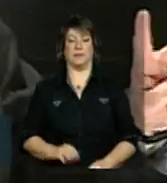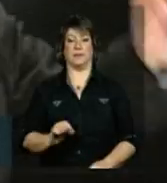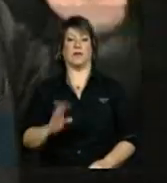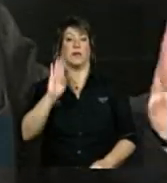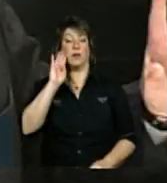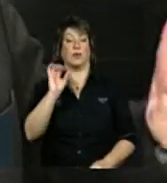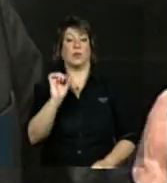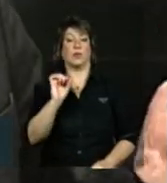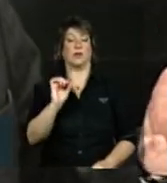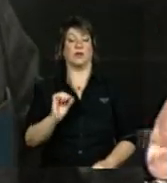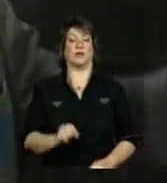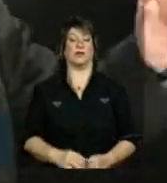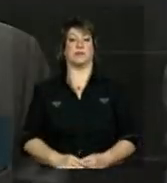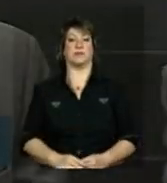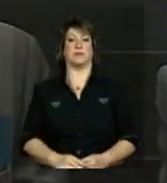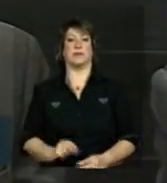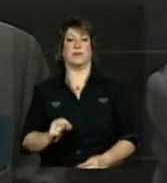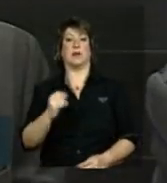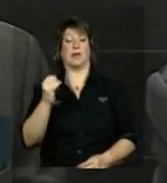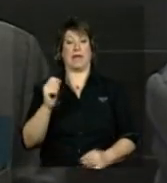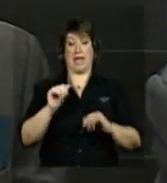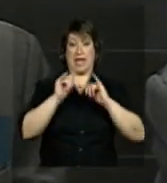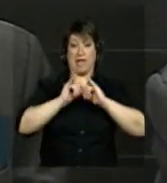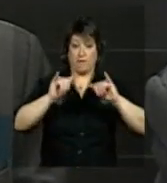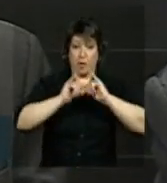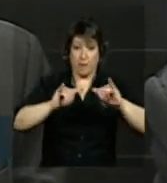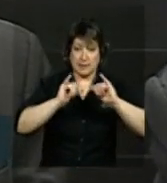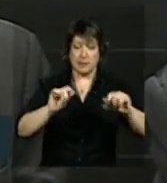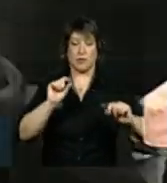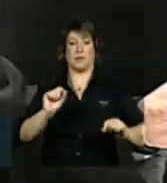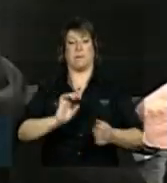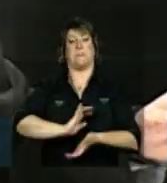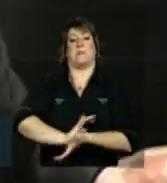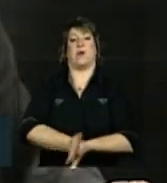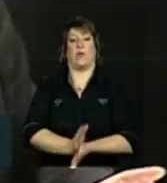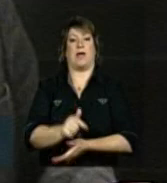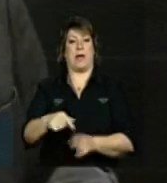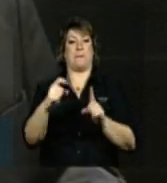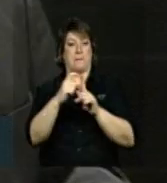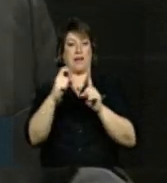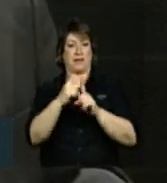palavras, se não me engano, informação e preconceito.